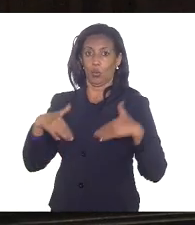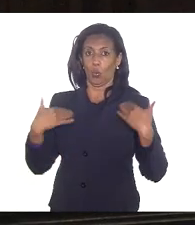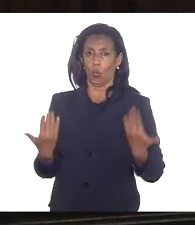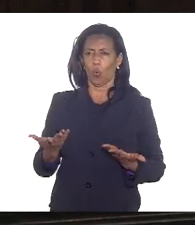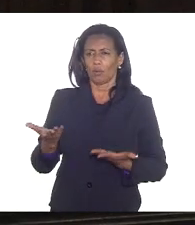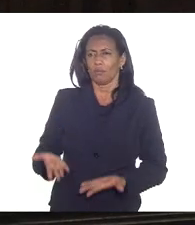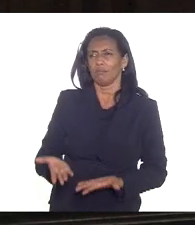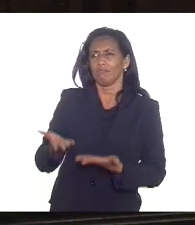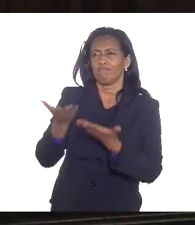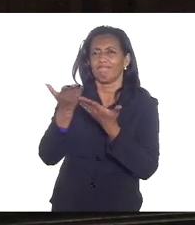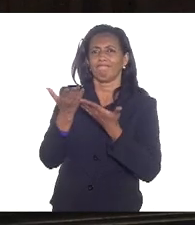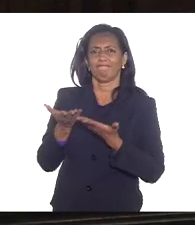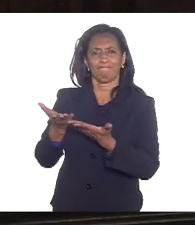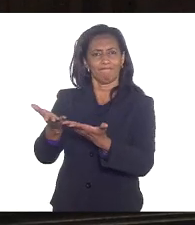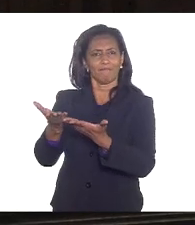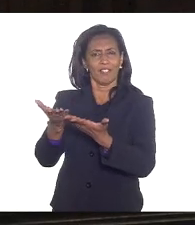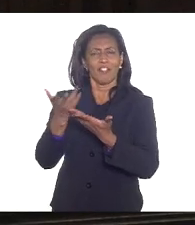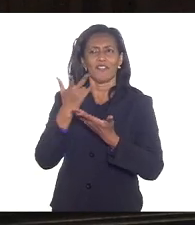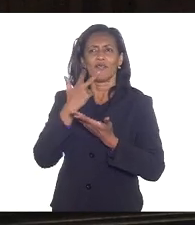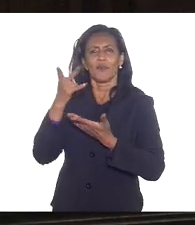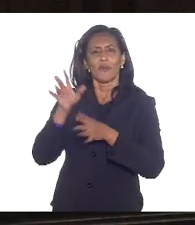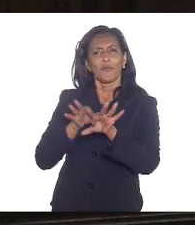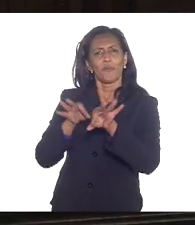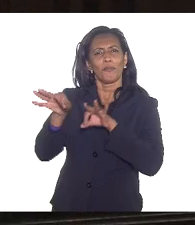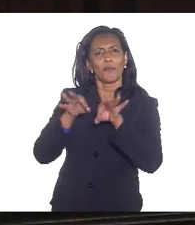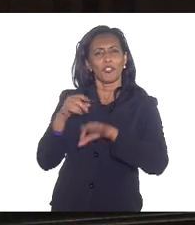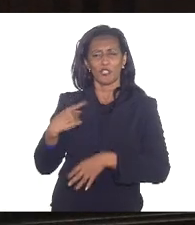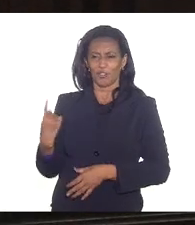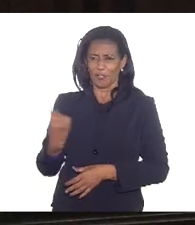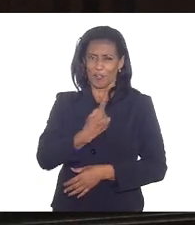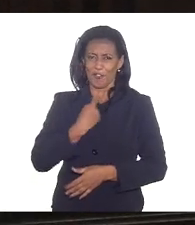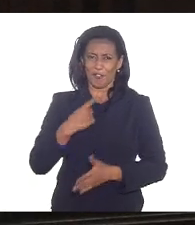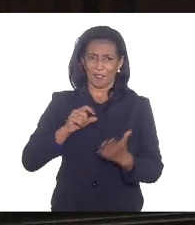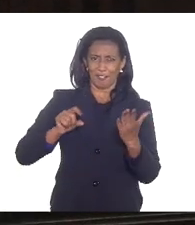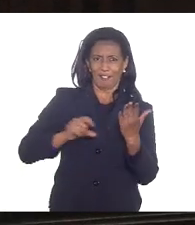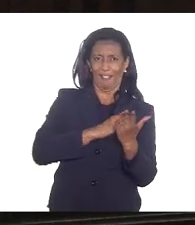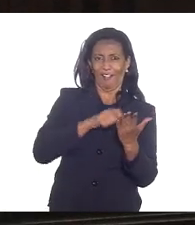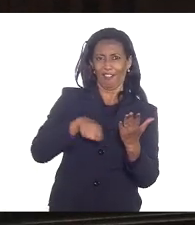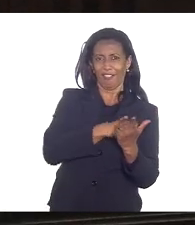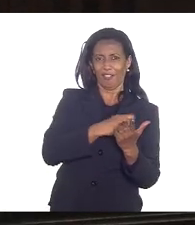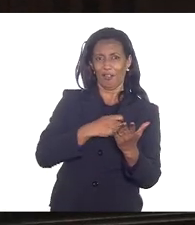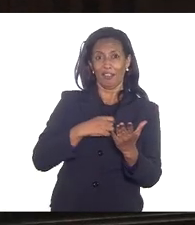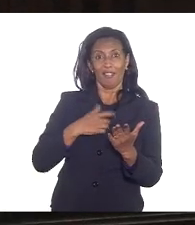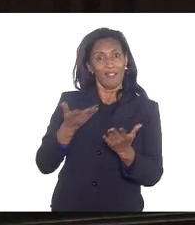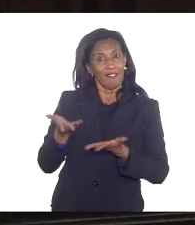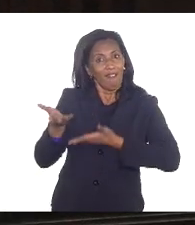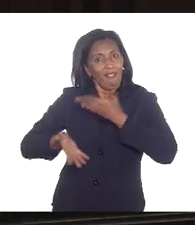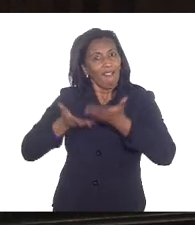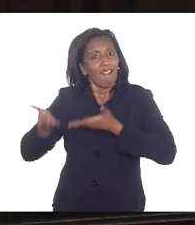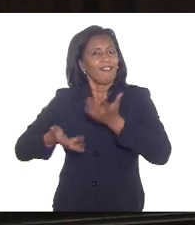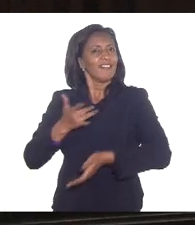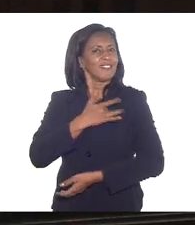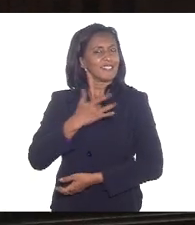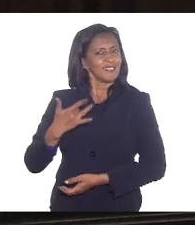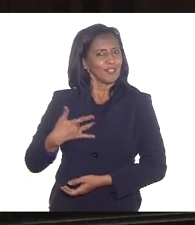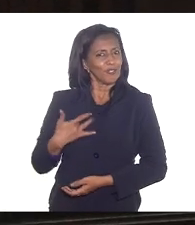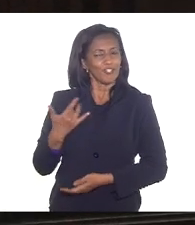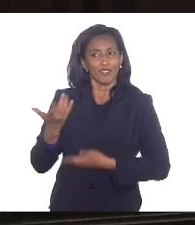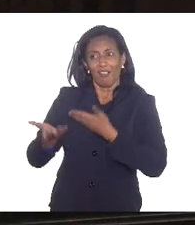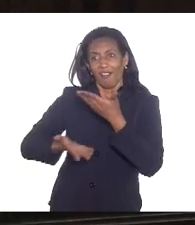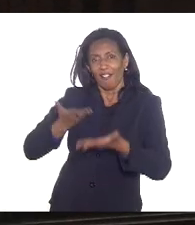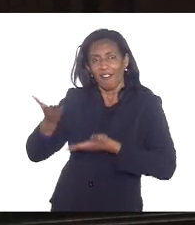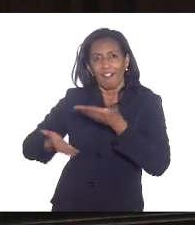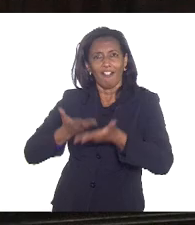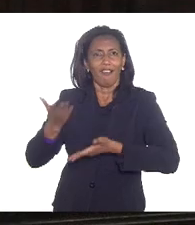vossa excelência utilizou o projeto de nossa autoria que é um projeto que tratava da área da saúde que